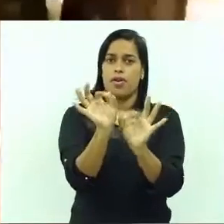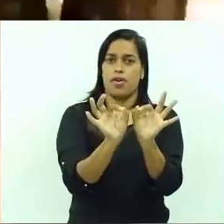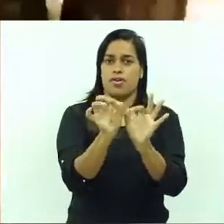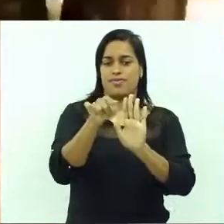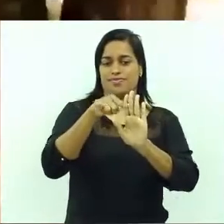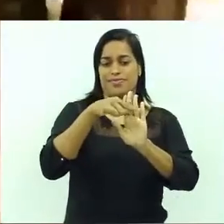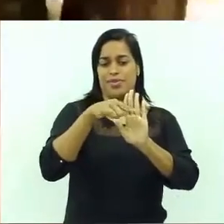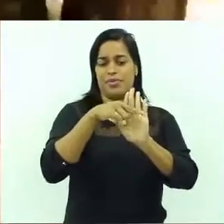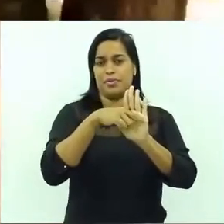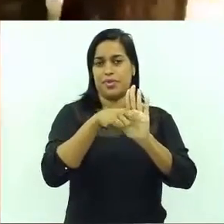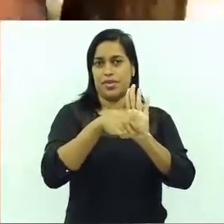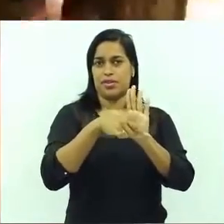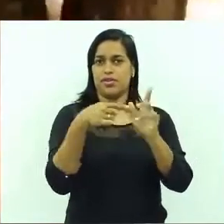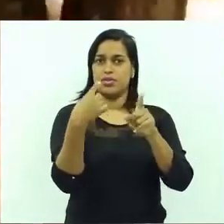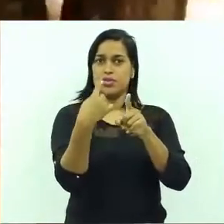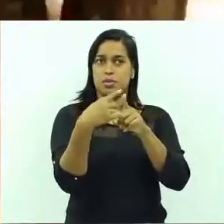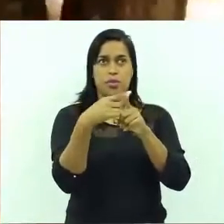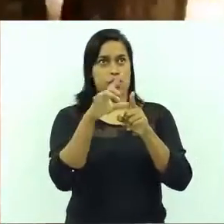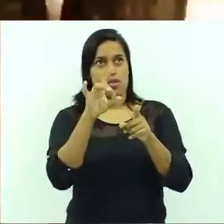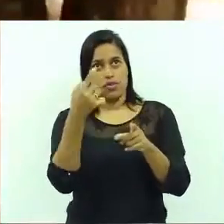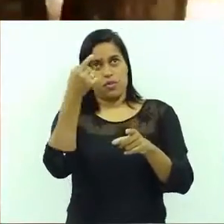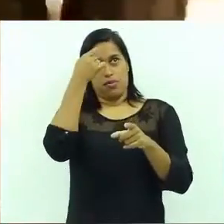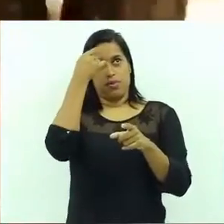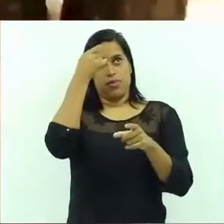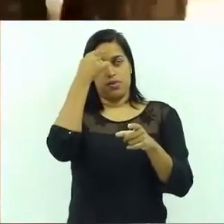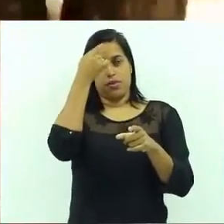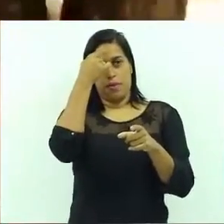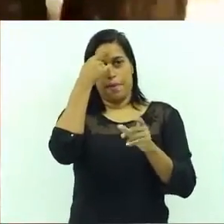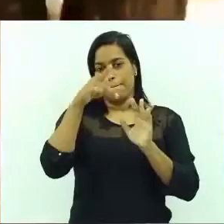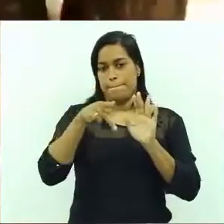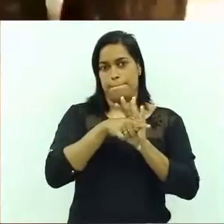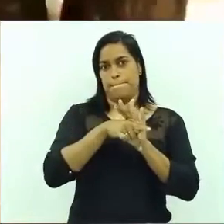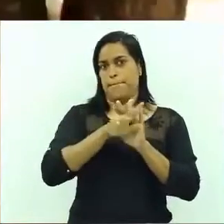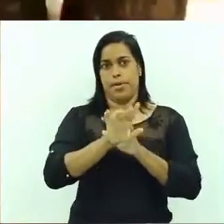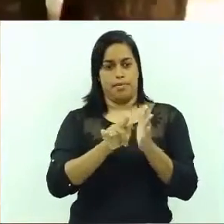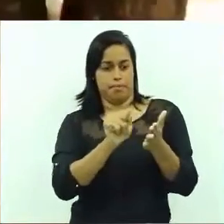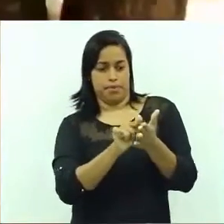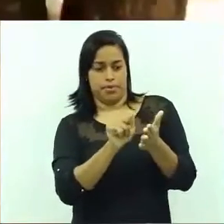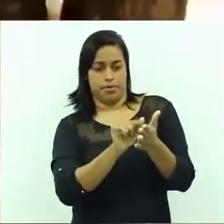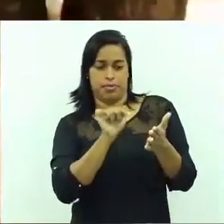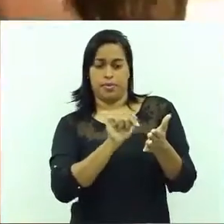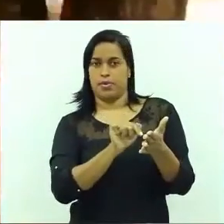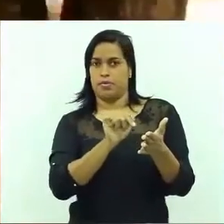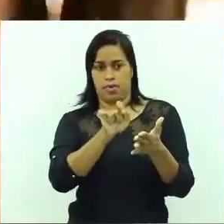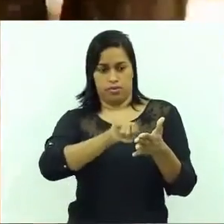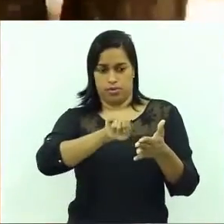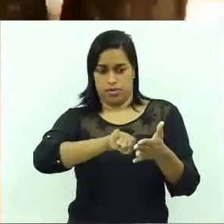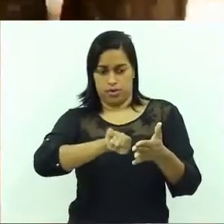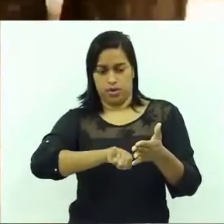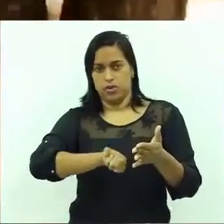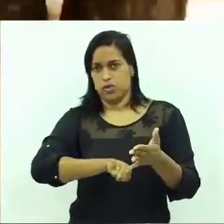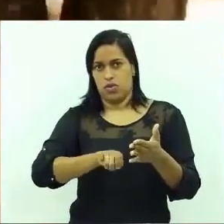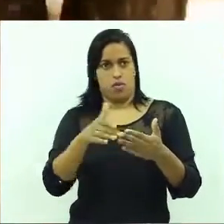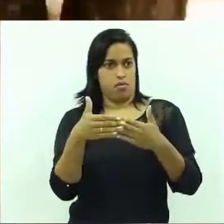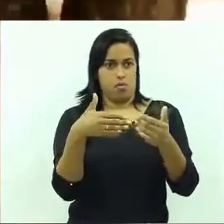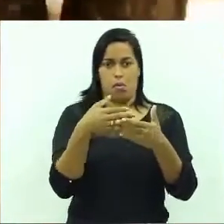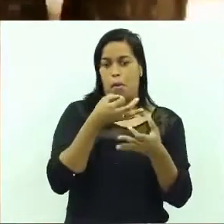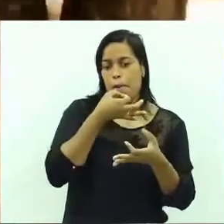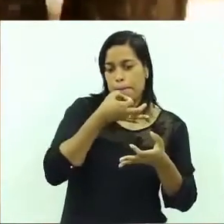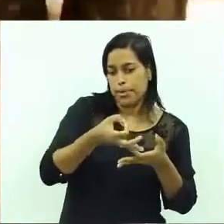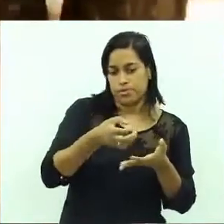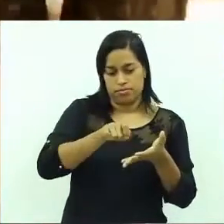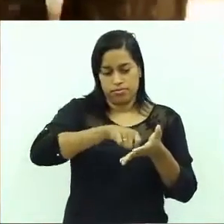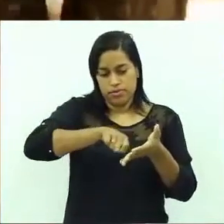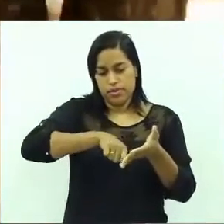negócios. Porque ideia vai ficar na sua cabeça, num rascunho, num pedaço de guardanapo, que a gente sempre anota por aí. Eu tenho esse